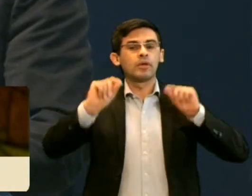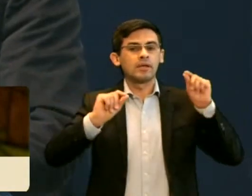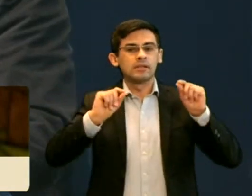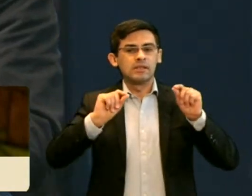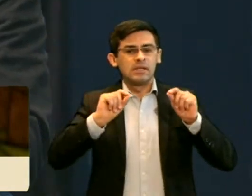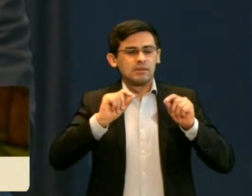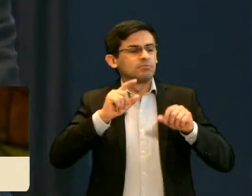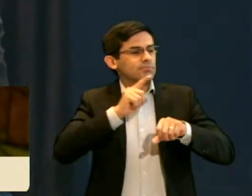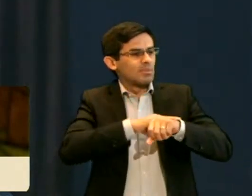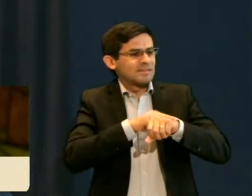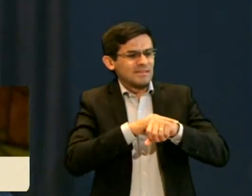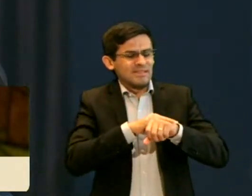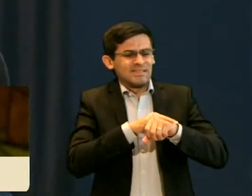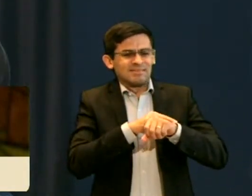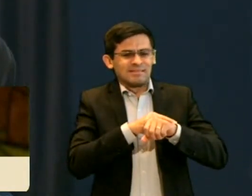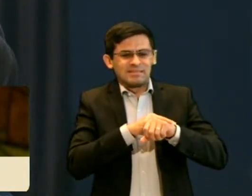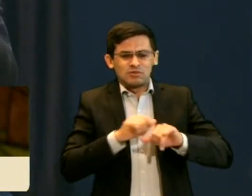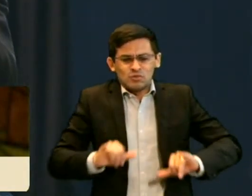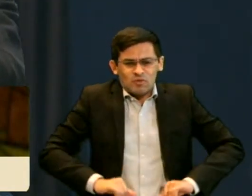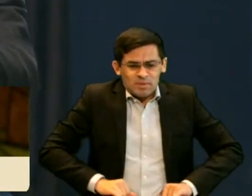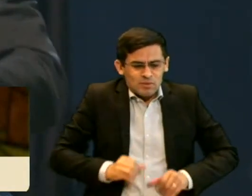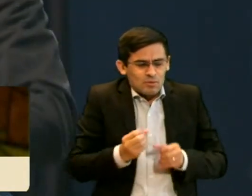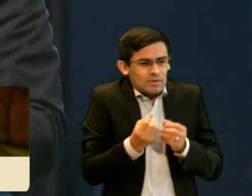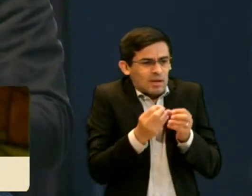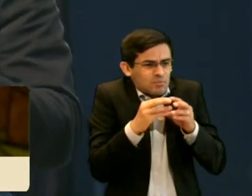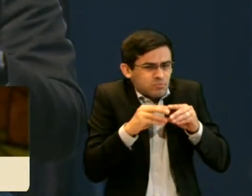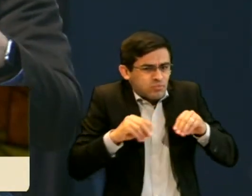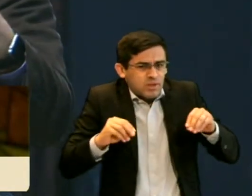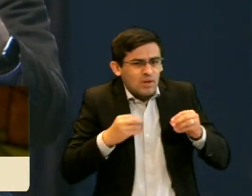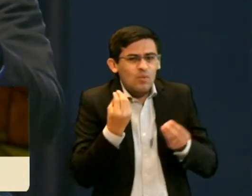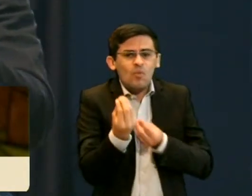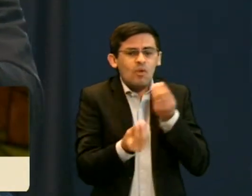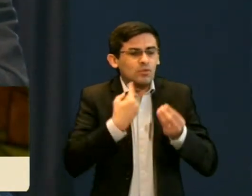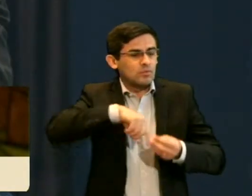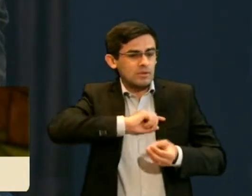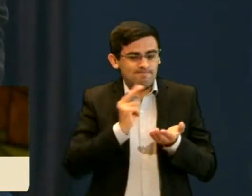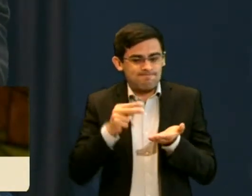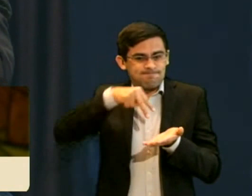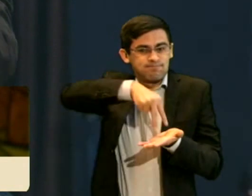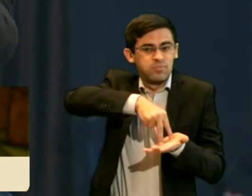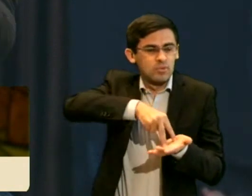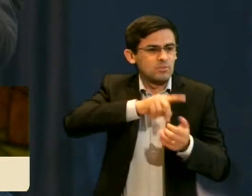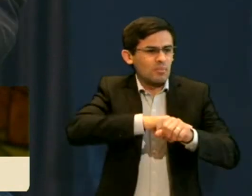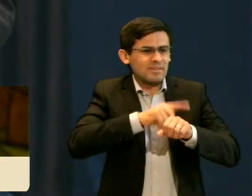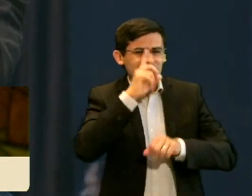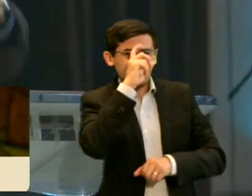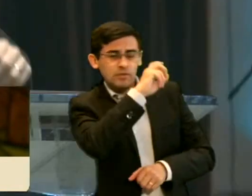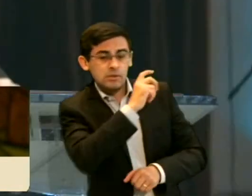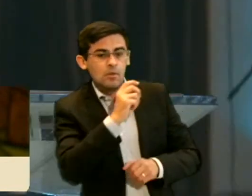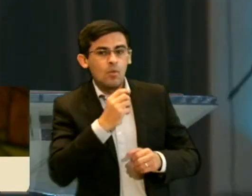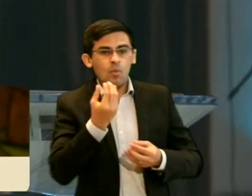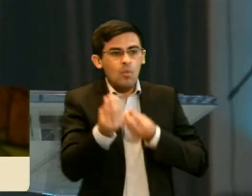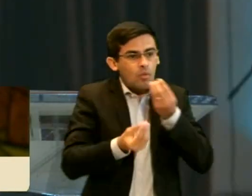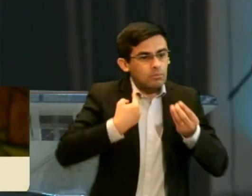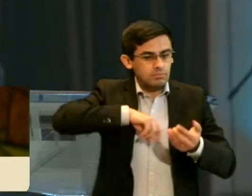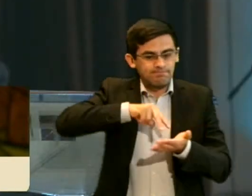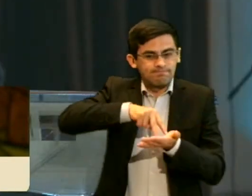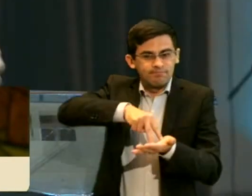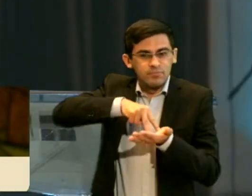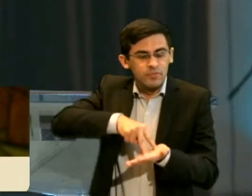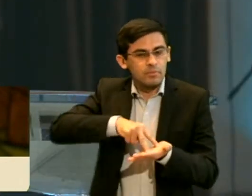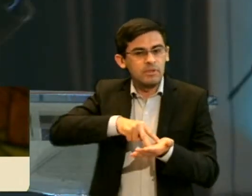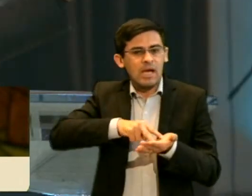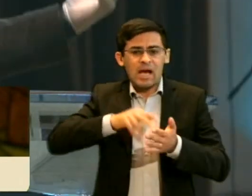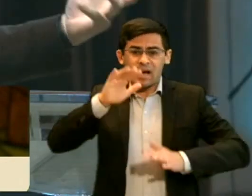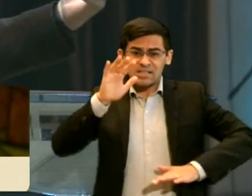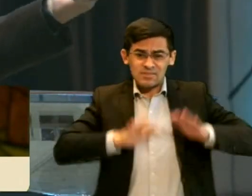das Cinzas. Como é que a gente levanta no meio da crise? Como é que a gente se põe de pé